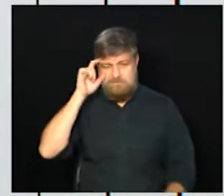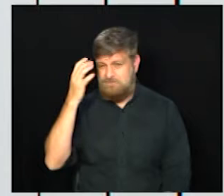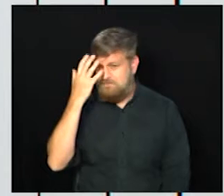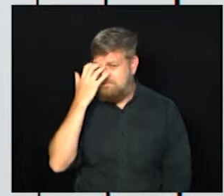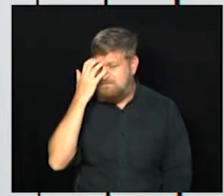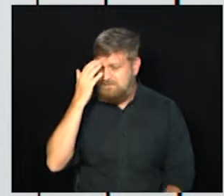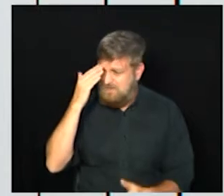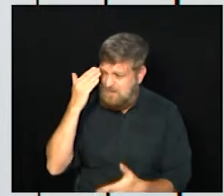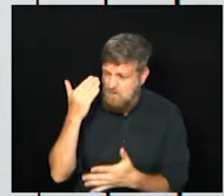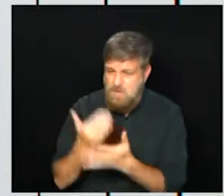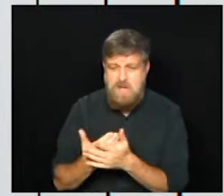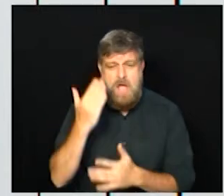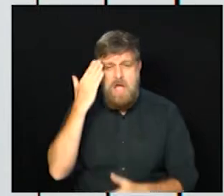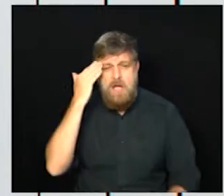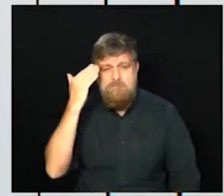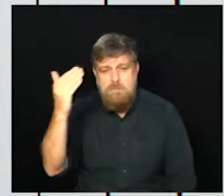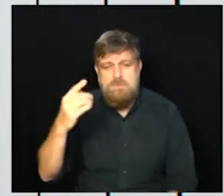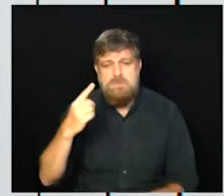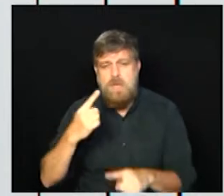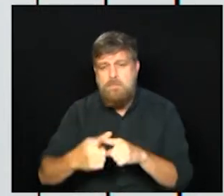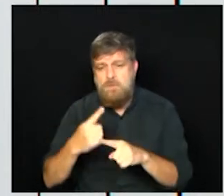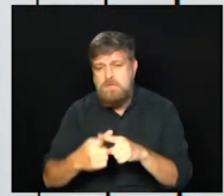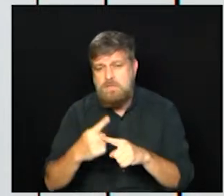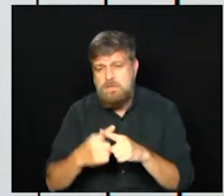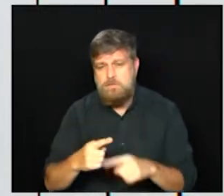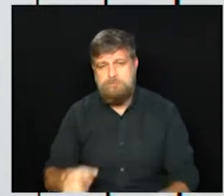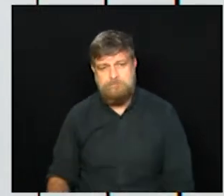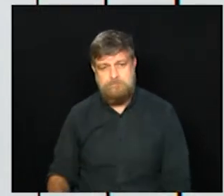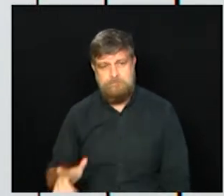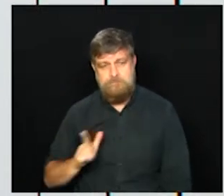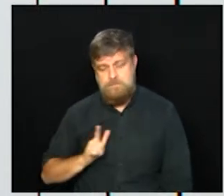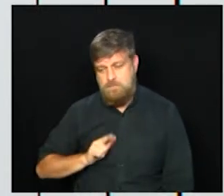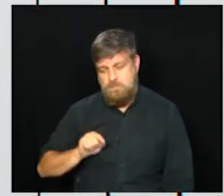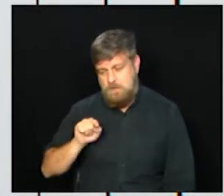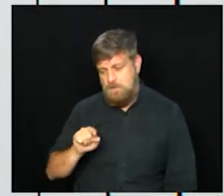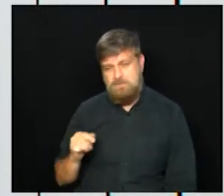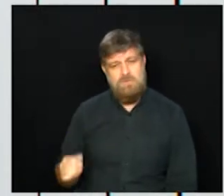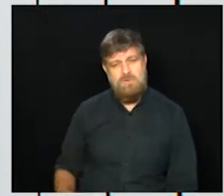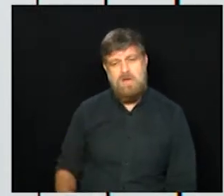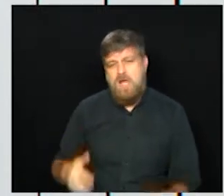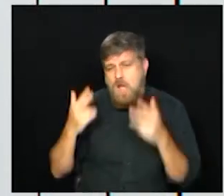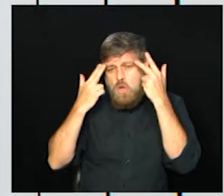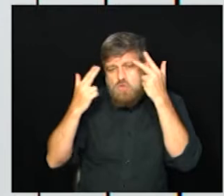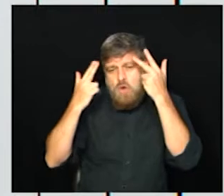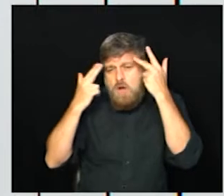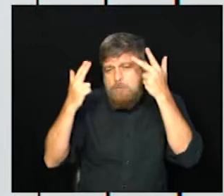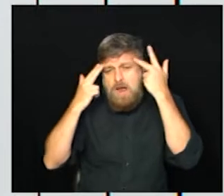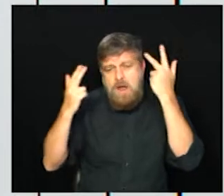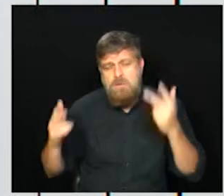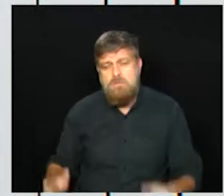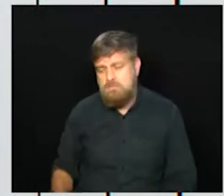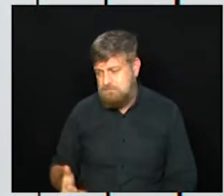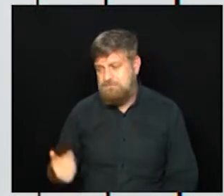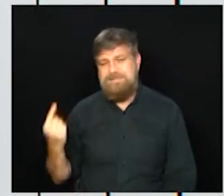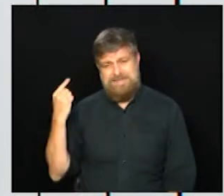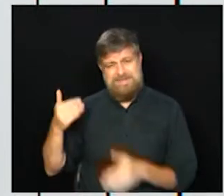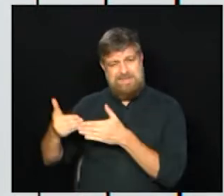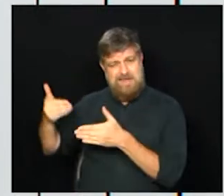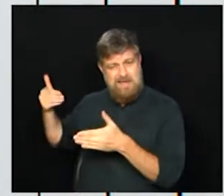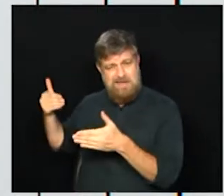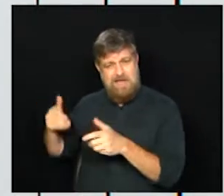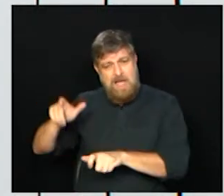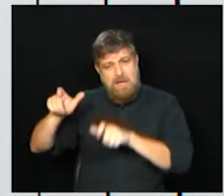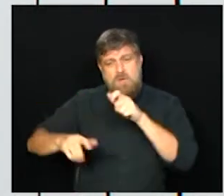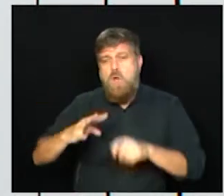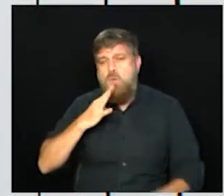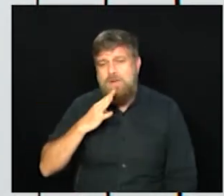seja conhecida justamente porque isso era muito comum, né? Isso é muito comum. Então todo mundo conhece